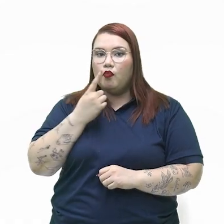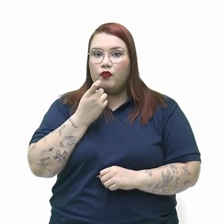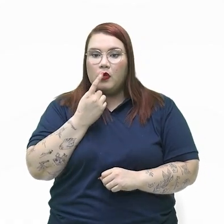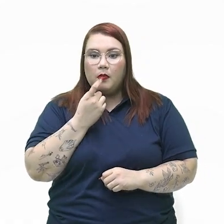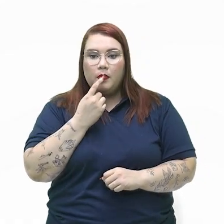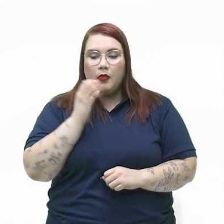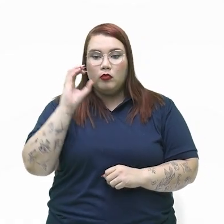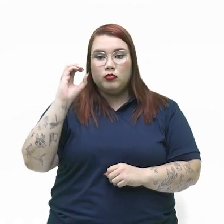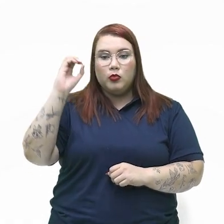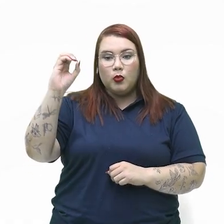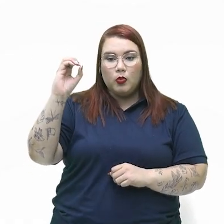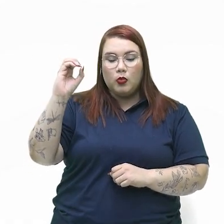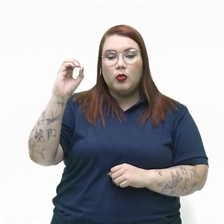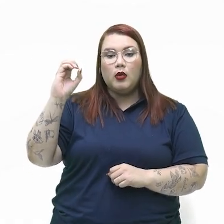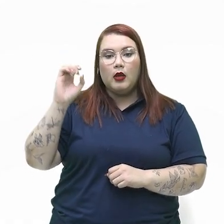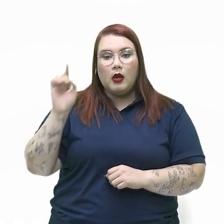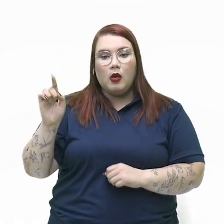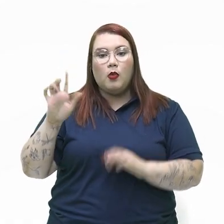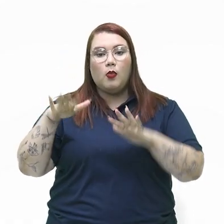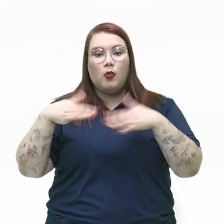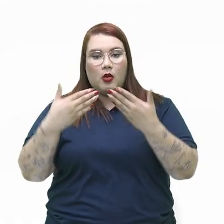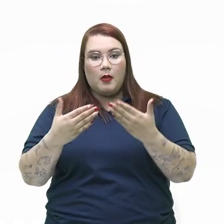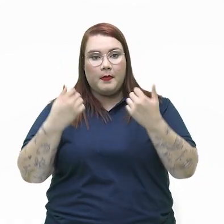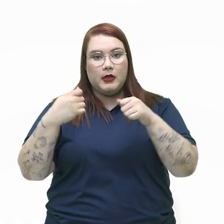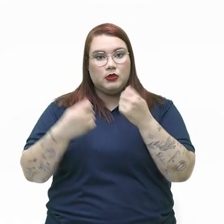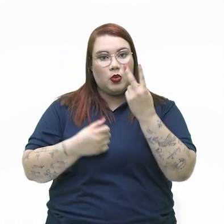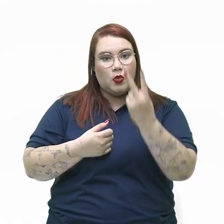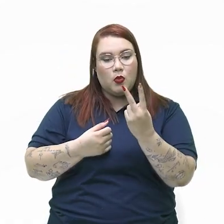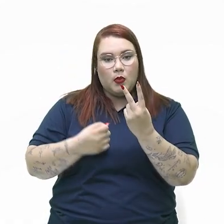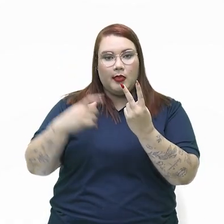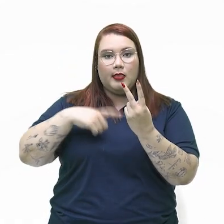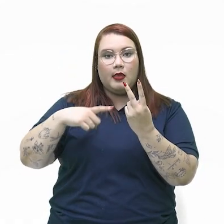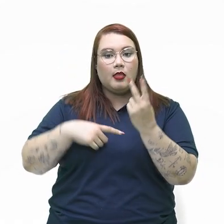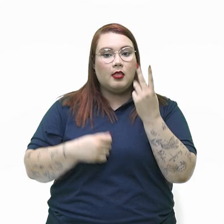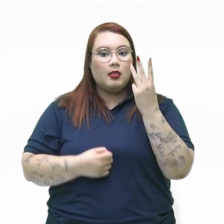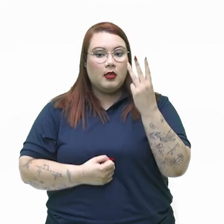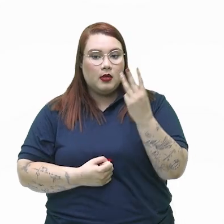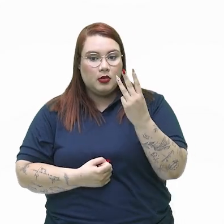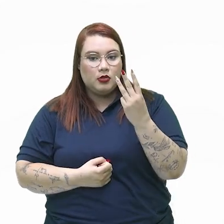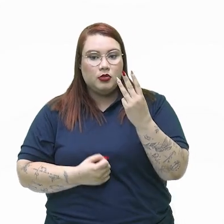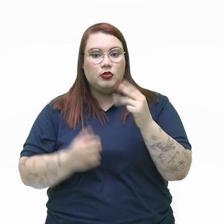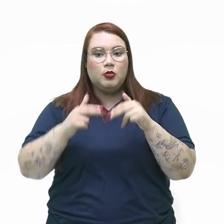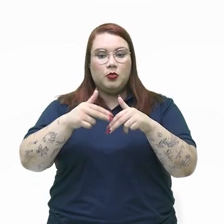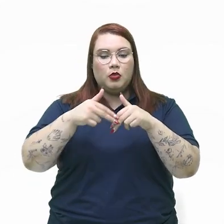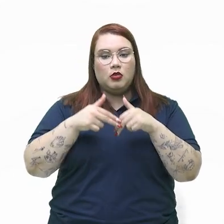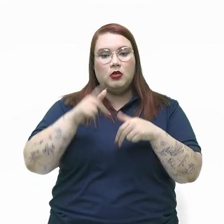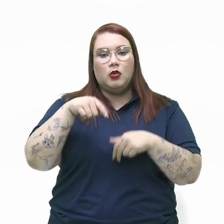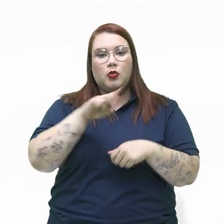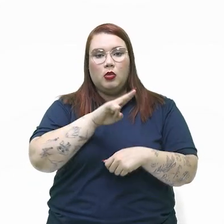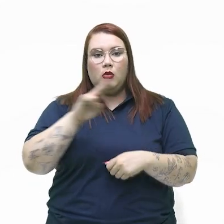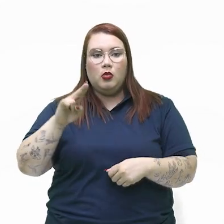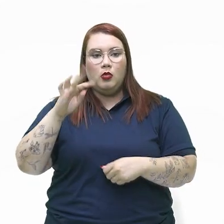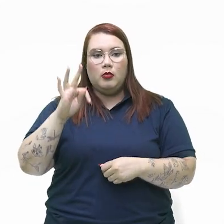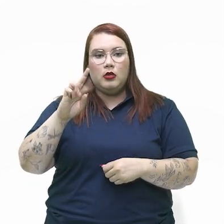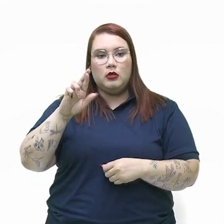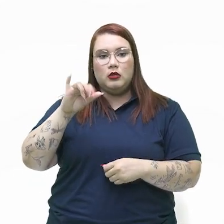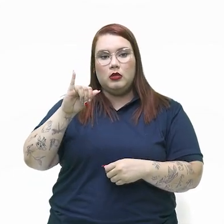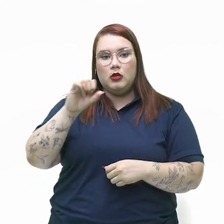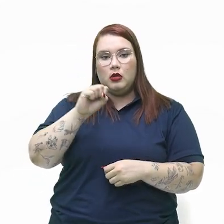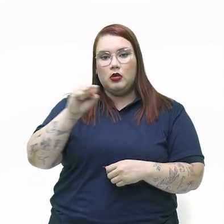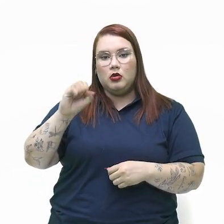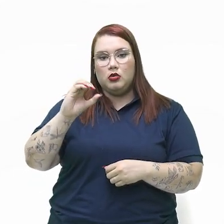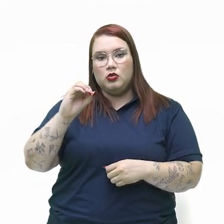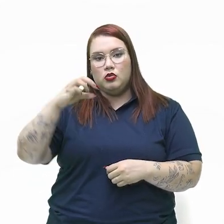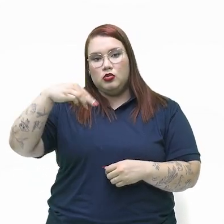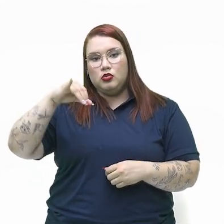vermelho, né? Onde deveria ser um par, tem 3 cromossomos, por isso que é chamado de trissomia do 21, né,